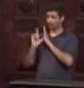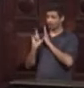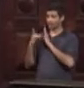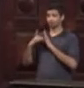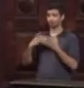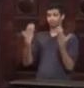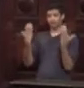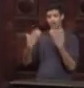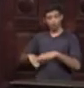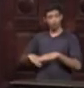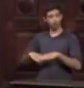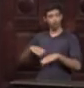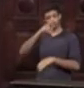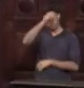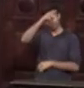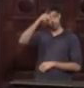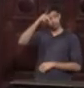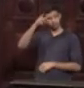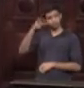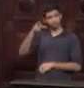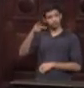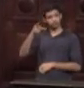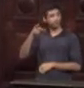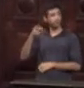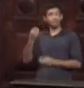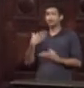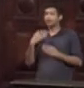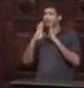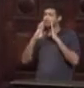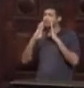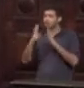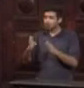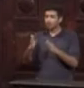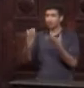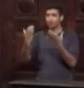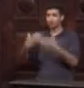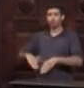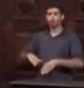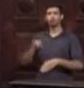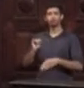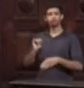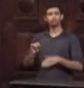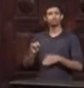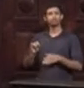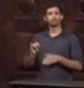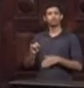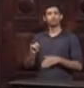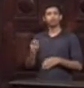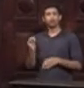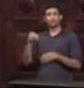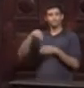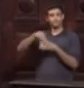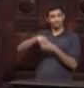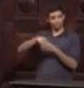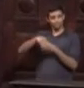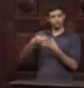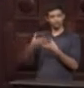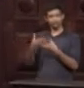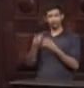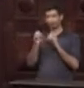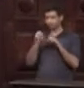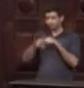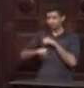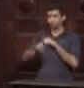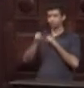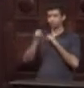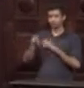concurso público, cuja finalidade deste concurso era colocá-lo, no caso de aprovação, para ensinar